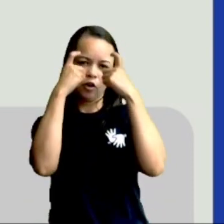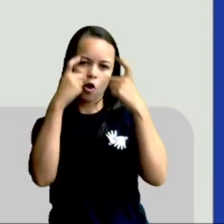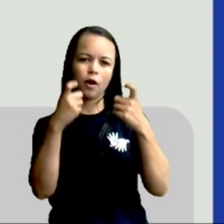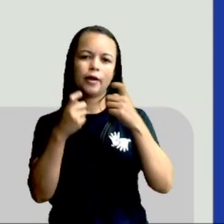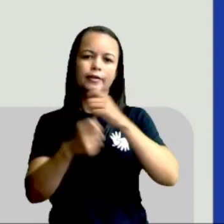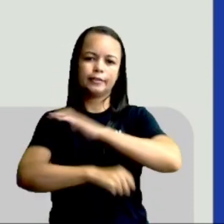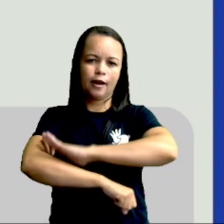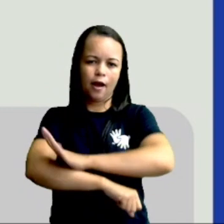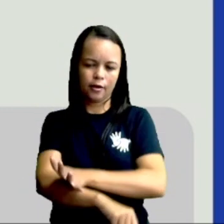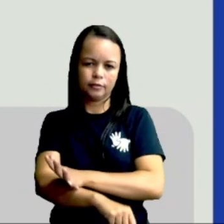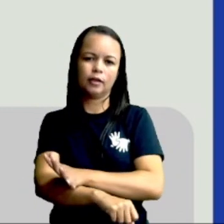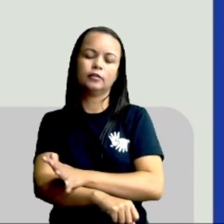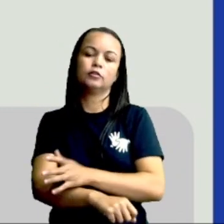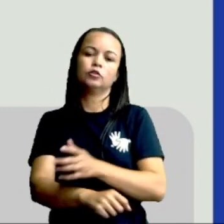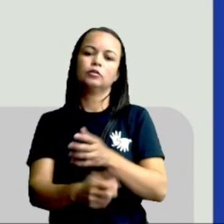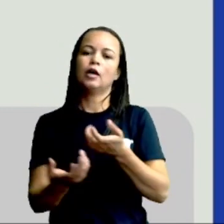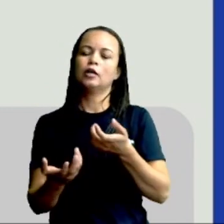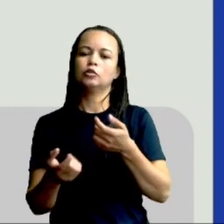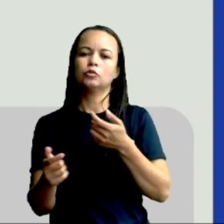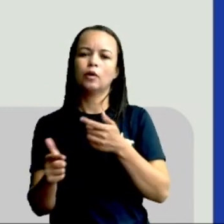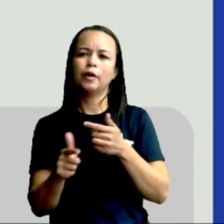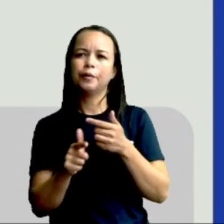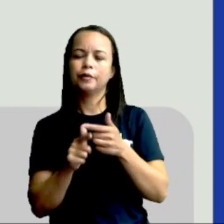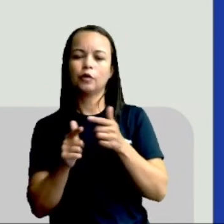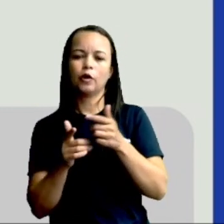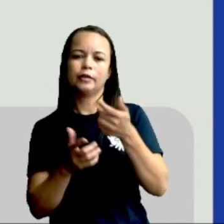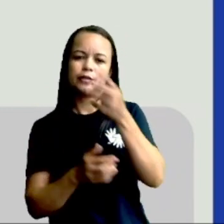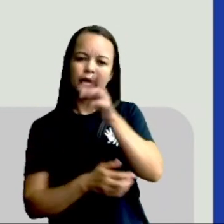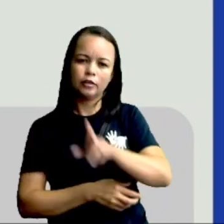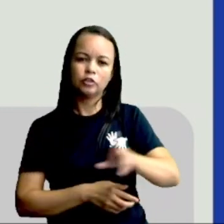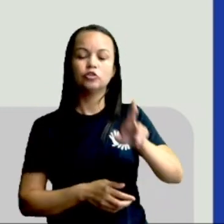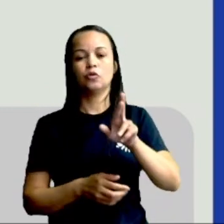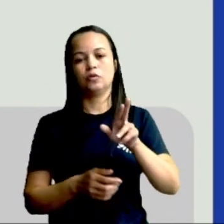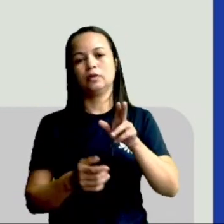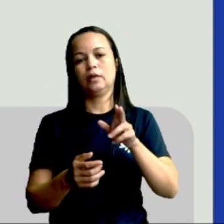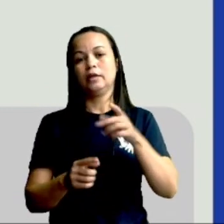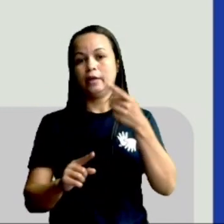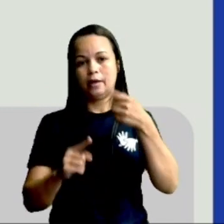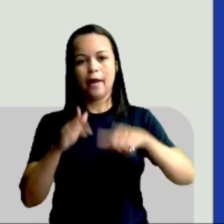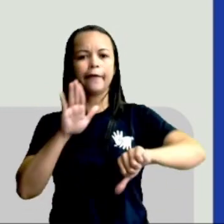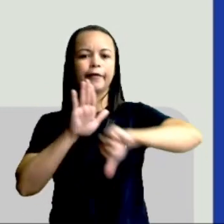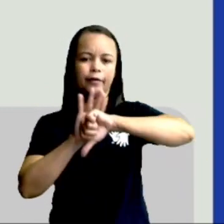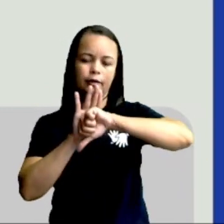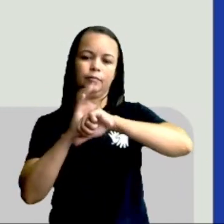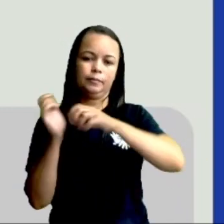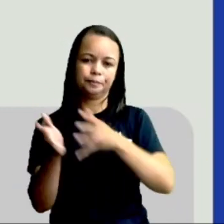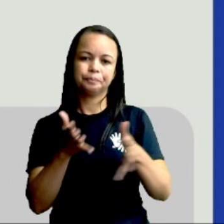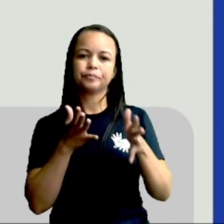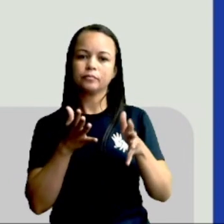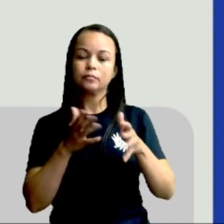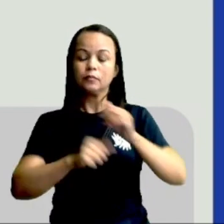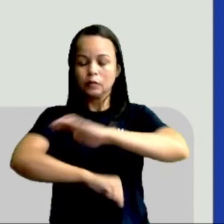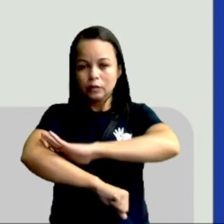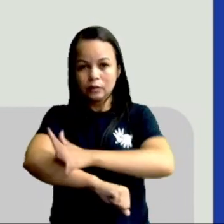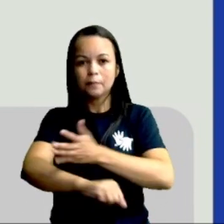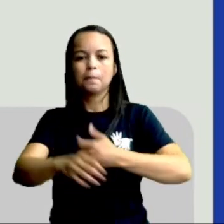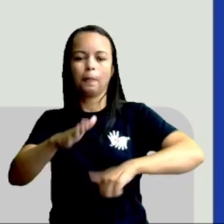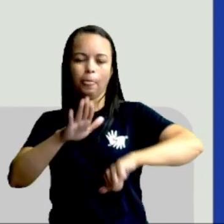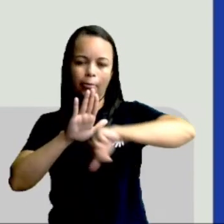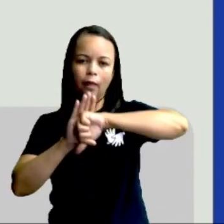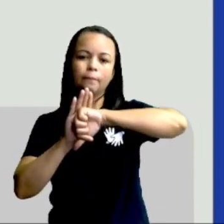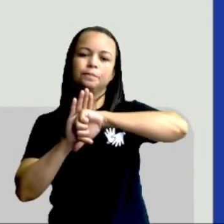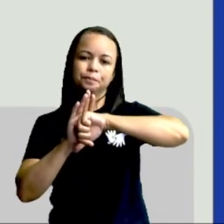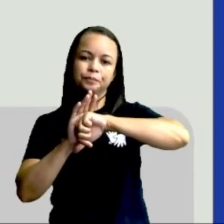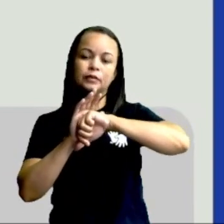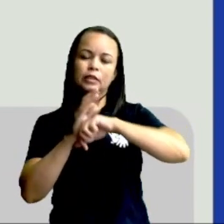racial. Intolerância religiosa, né? A gente precisa combater, que é crime. O racismo é crime, né?